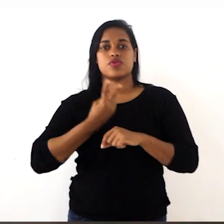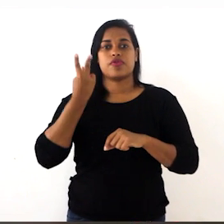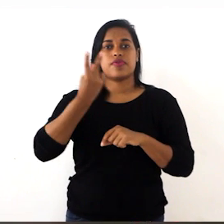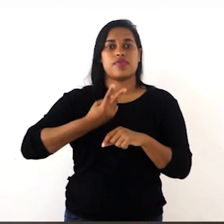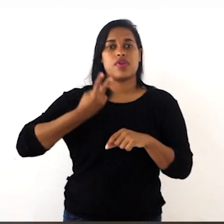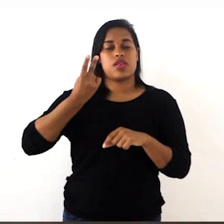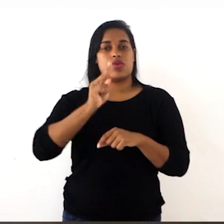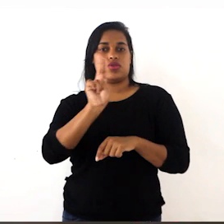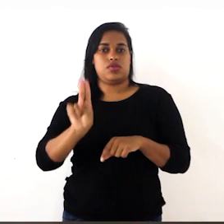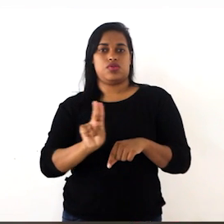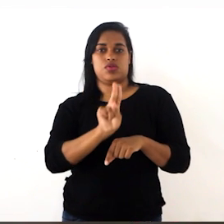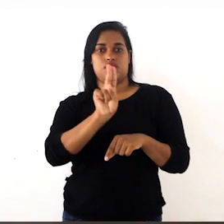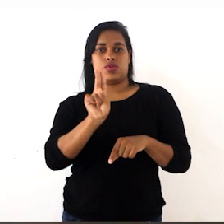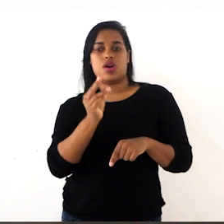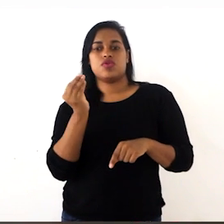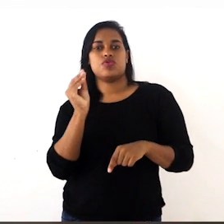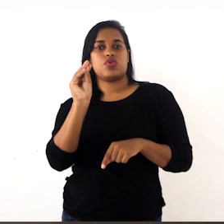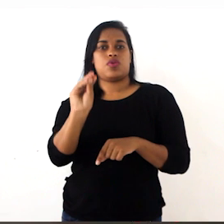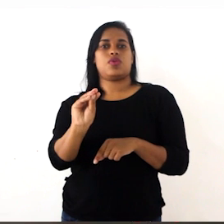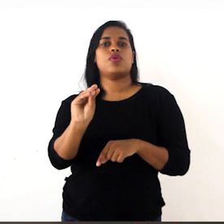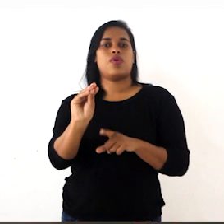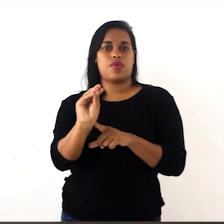que o usuário colocou,